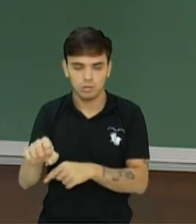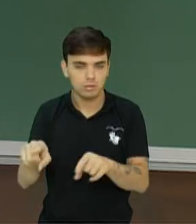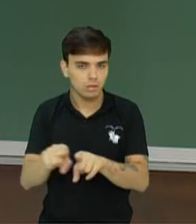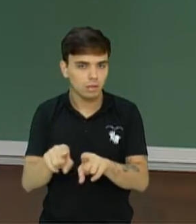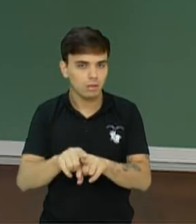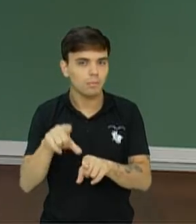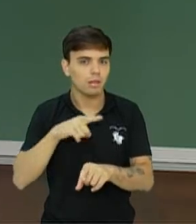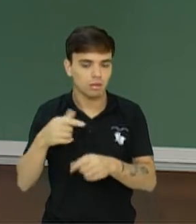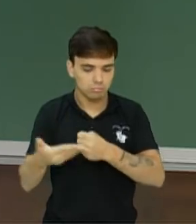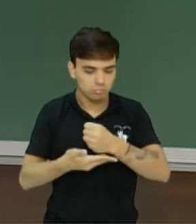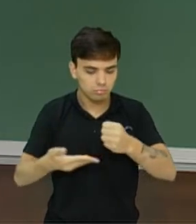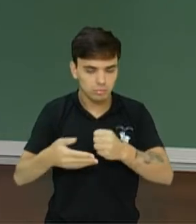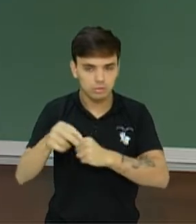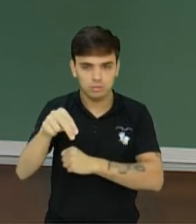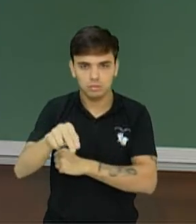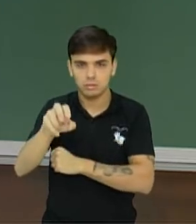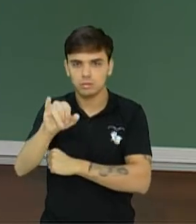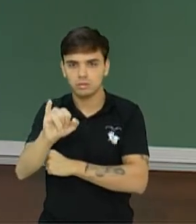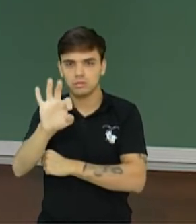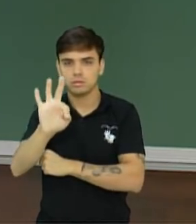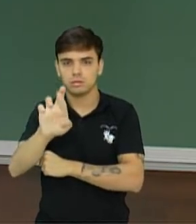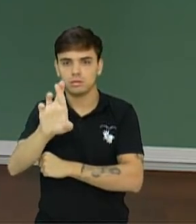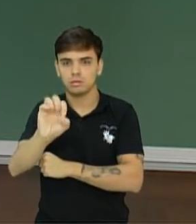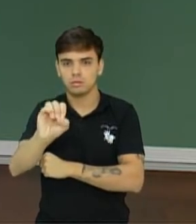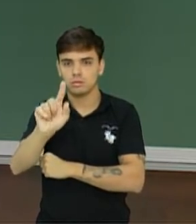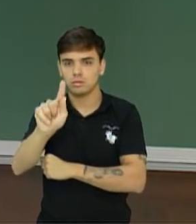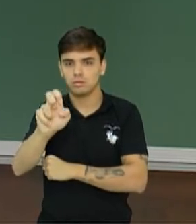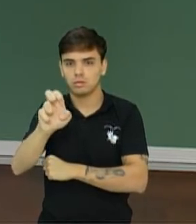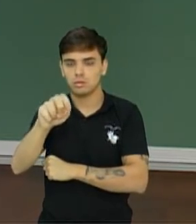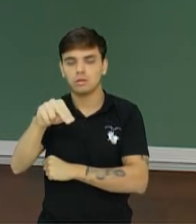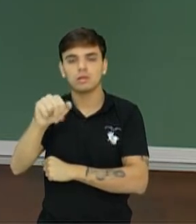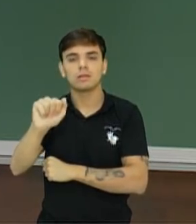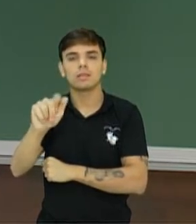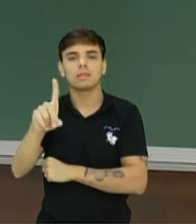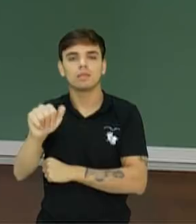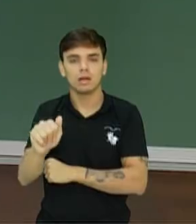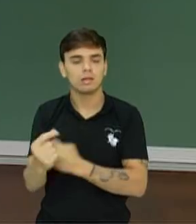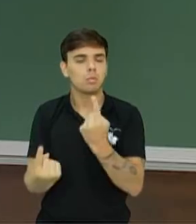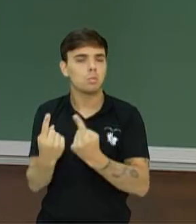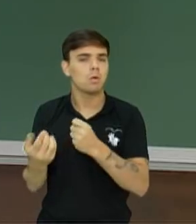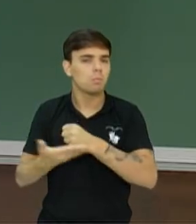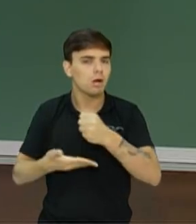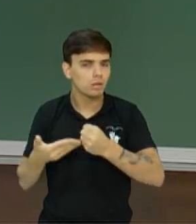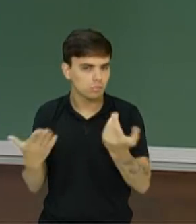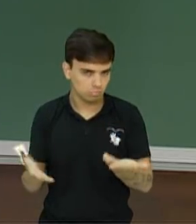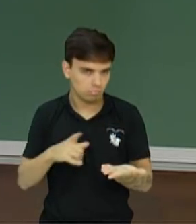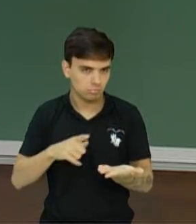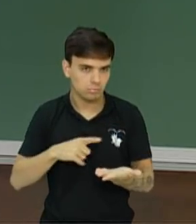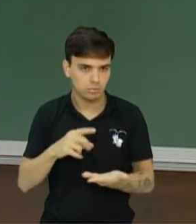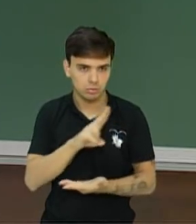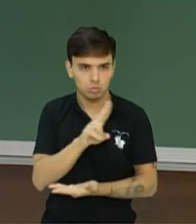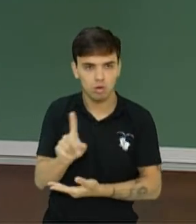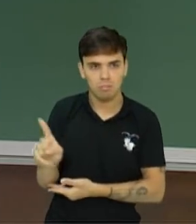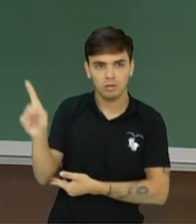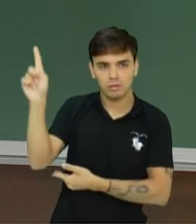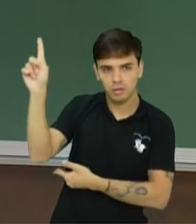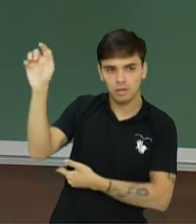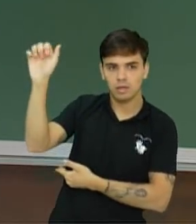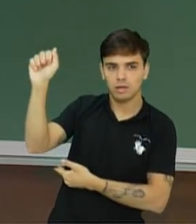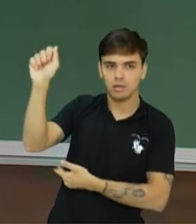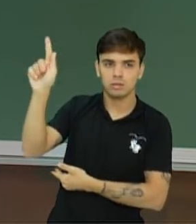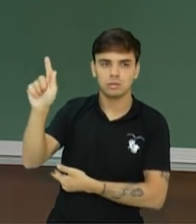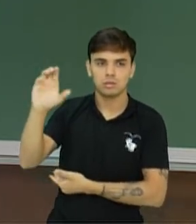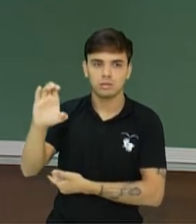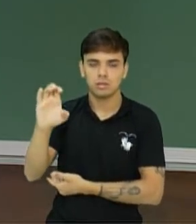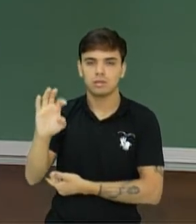base nitrogenada. Quais são as bases nitrogenadas que formam o DNA? Adenina, guanina, citosina e